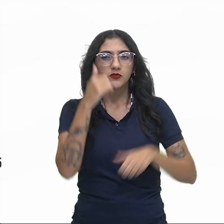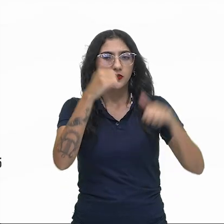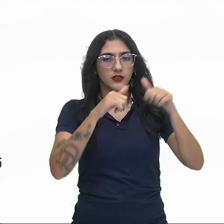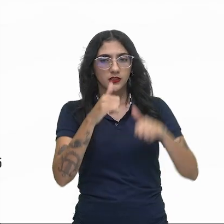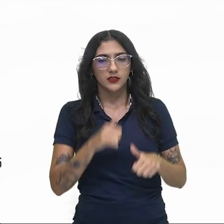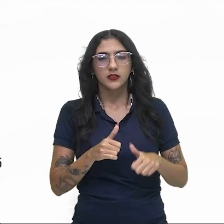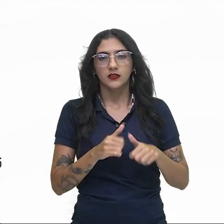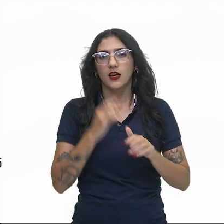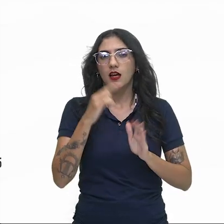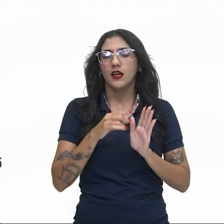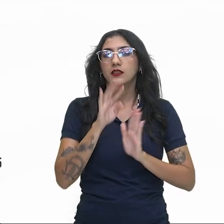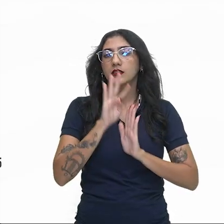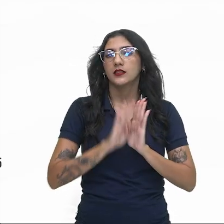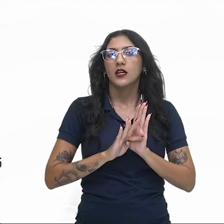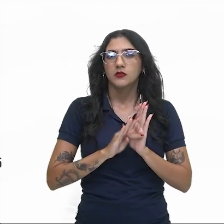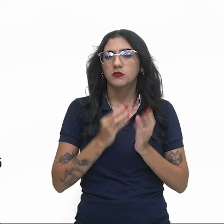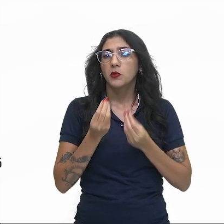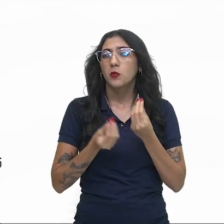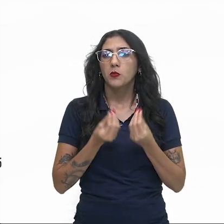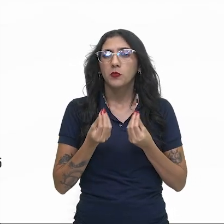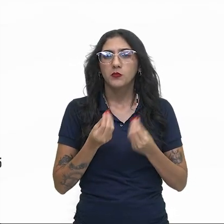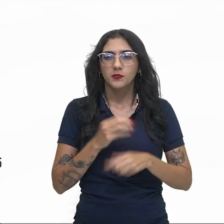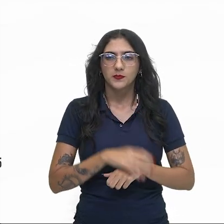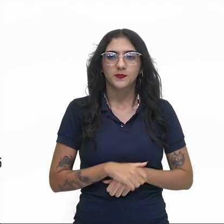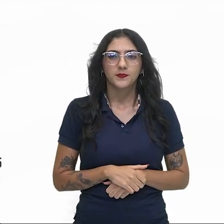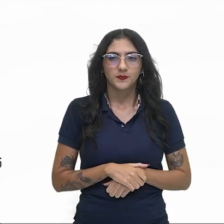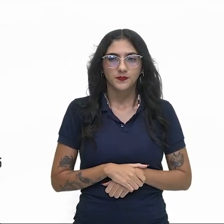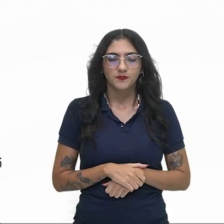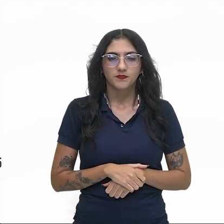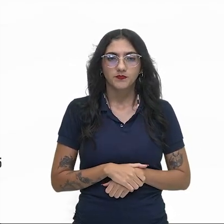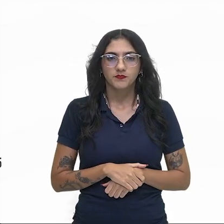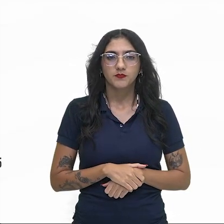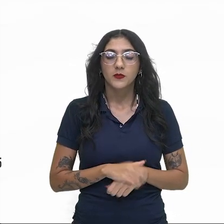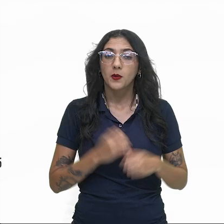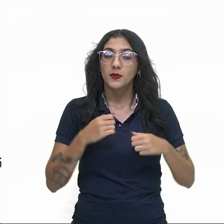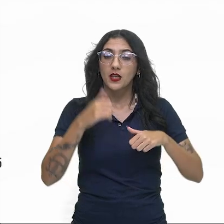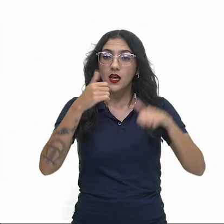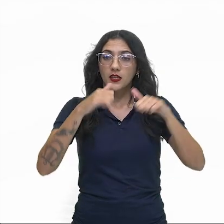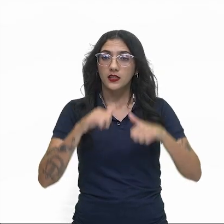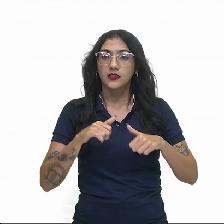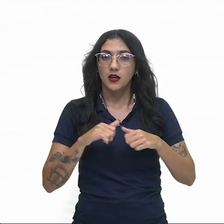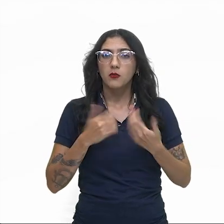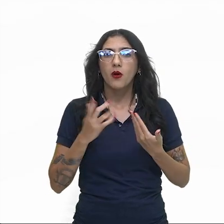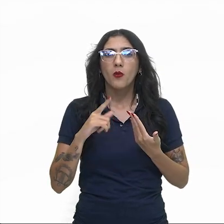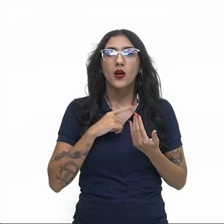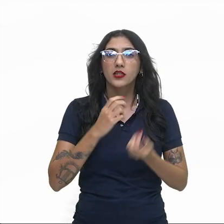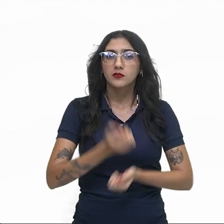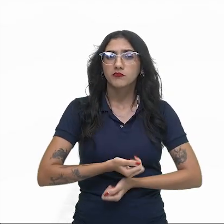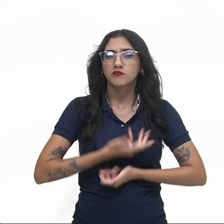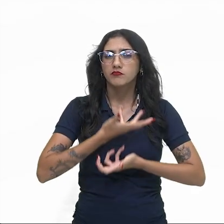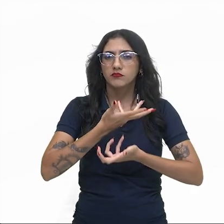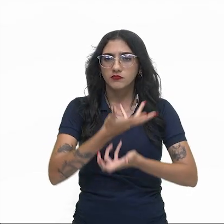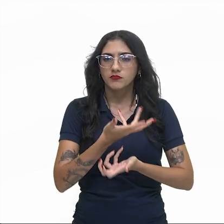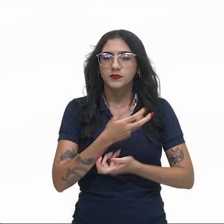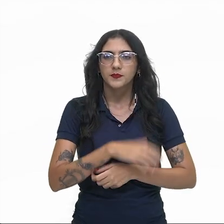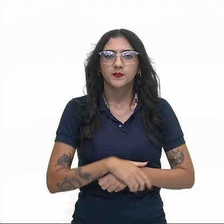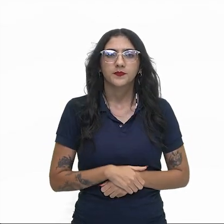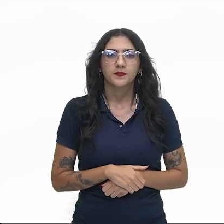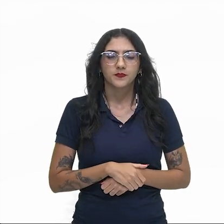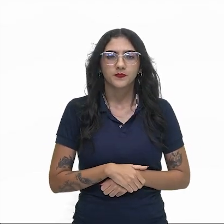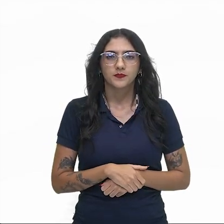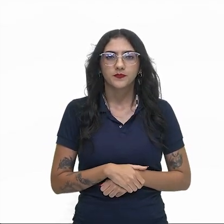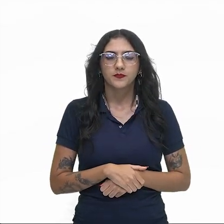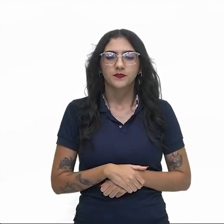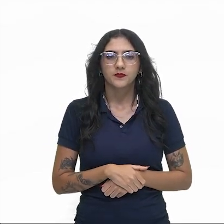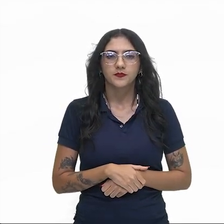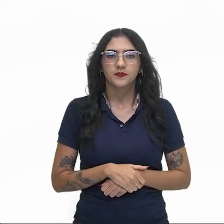texto, nós vamos começar assim, ó. Primeiro ponto, vamos analisar a expressividade. Na